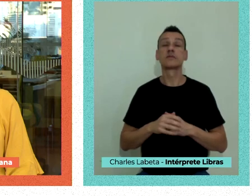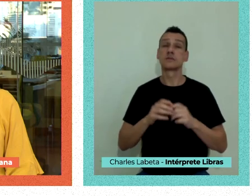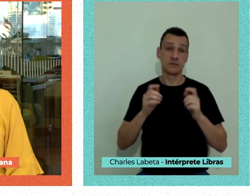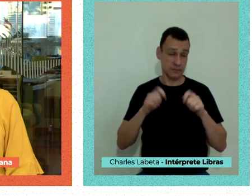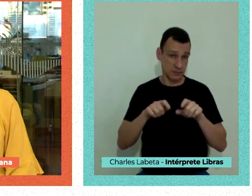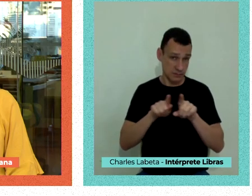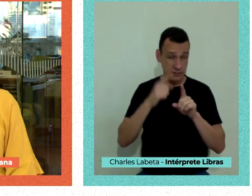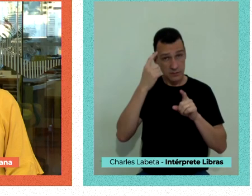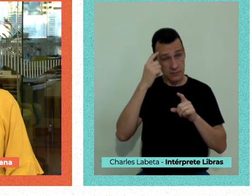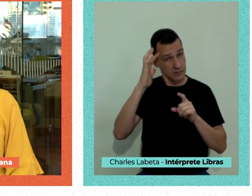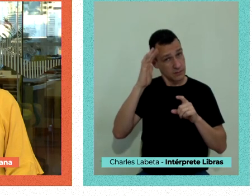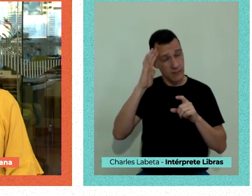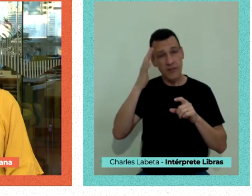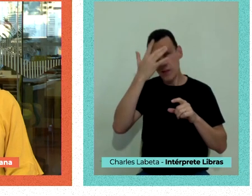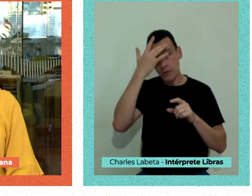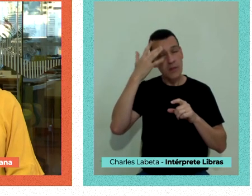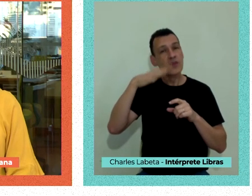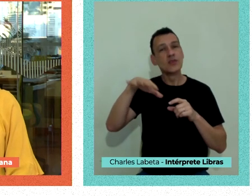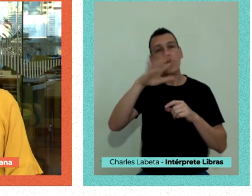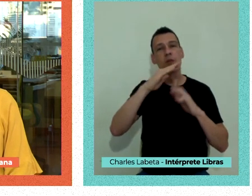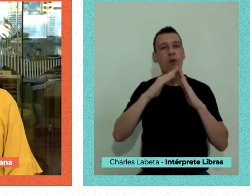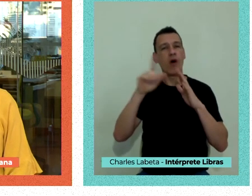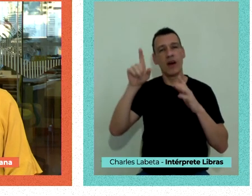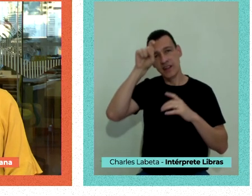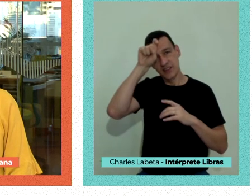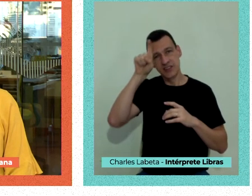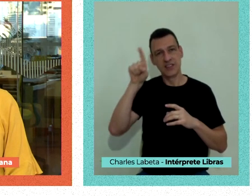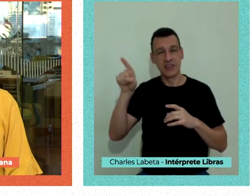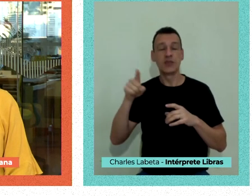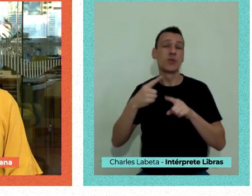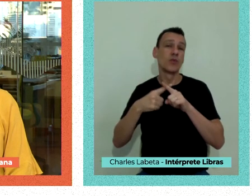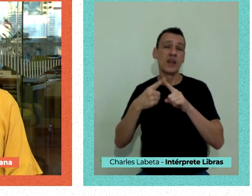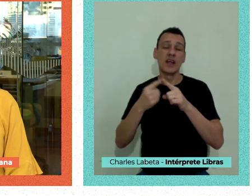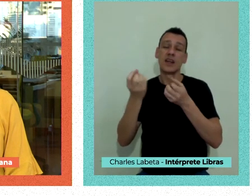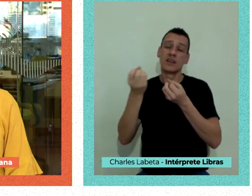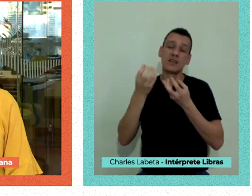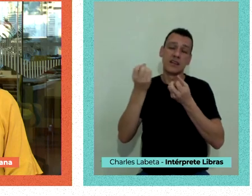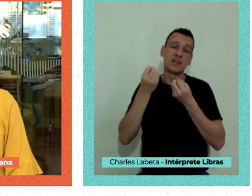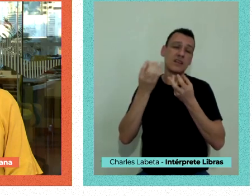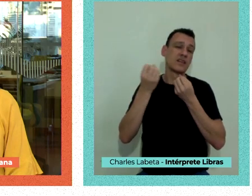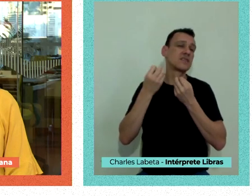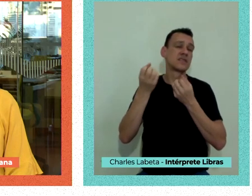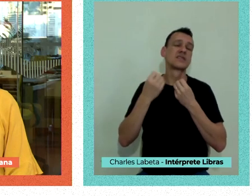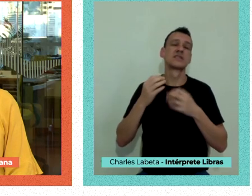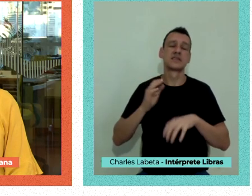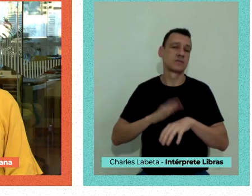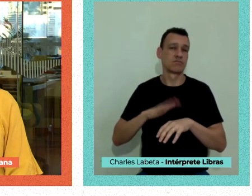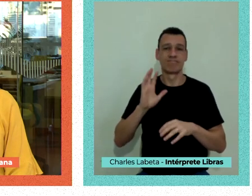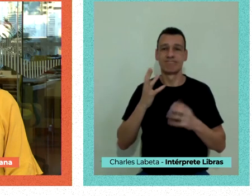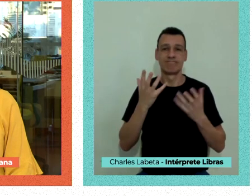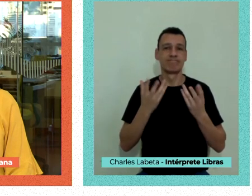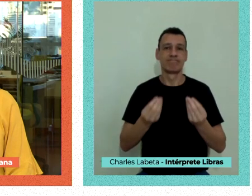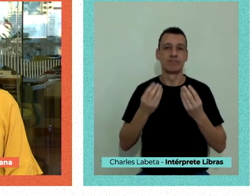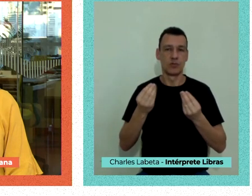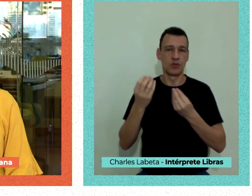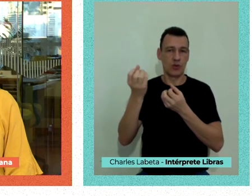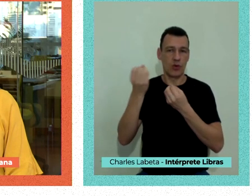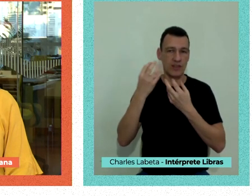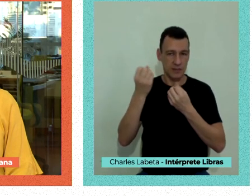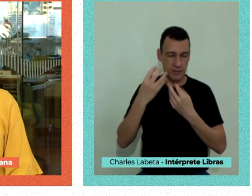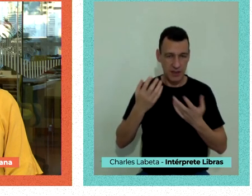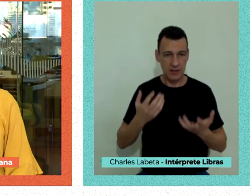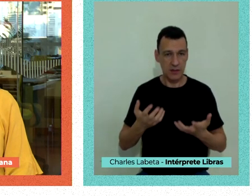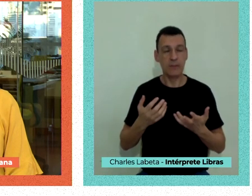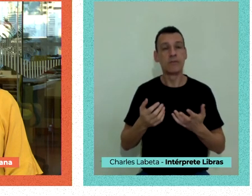egípcios, que abasteceram o nosso conhecimento, que possibilitaram a gente pensar no movimento